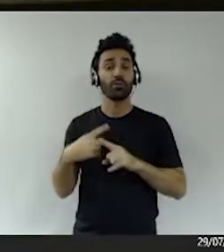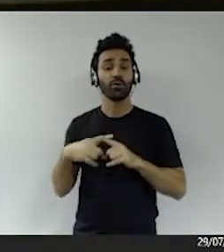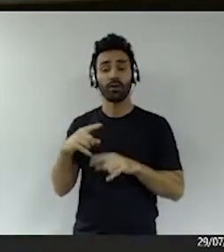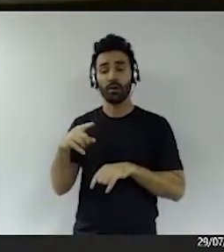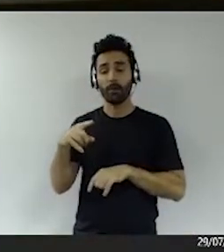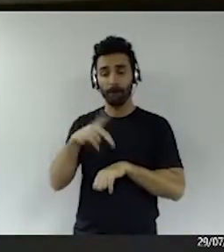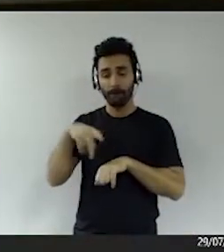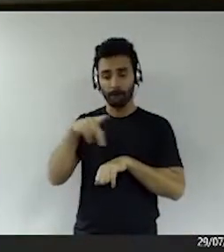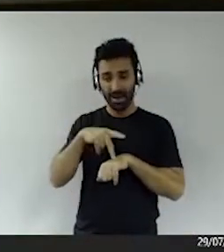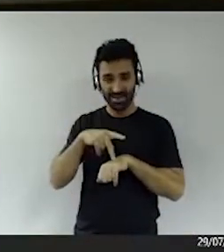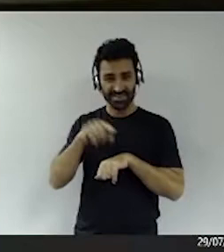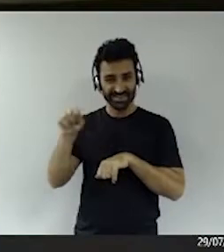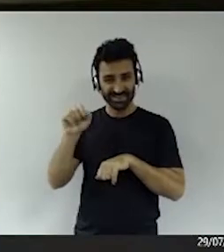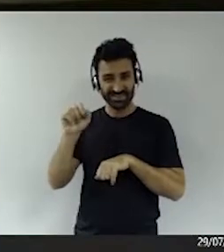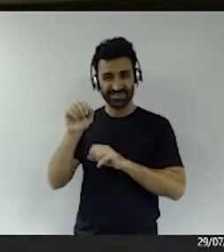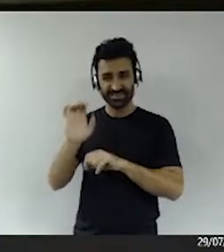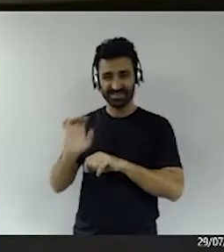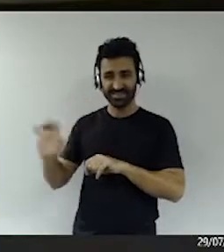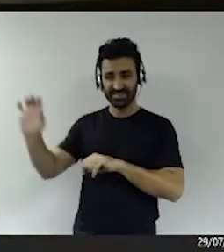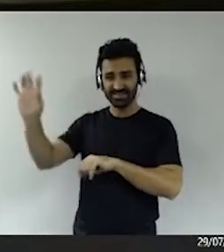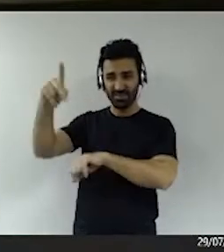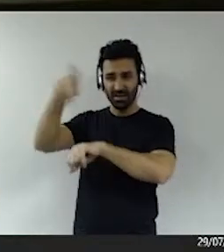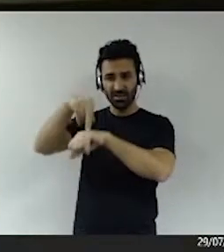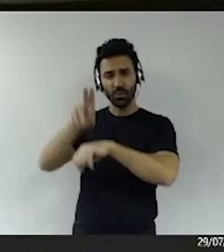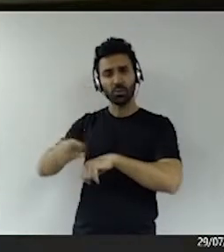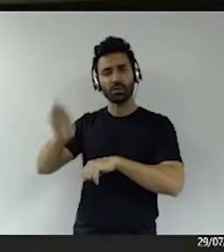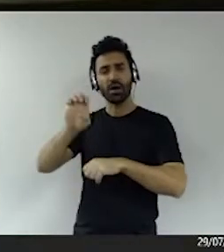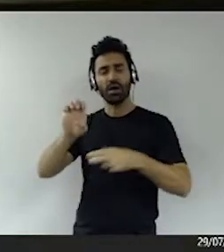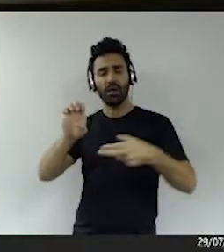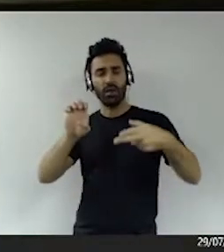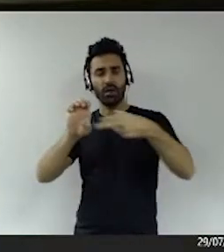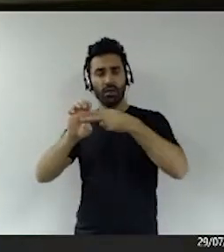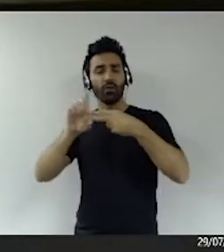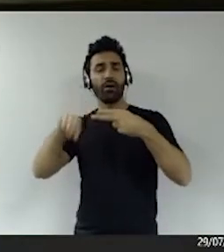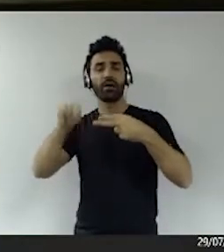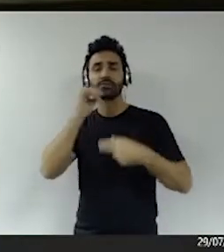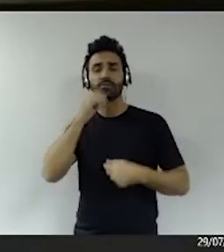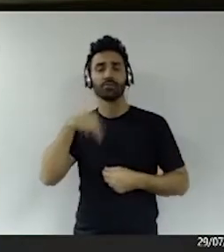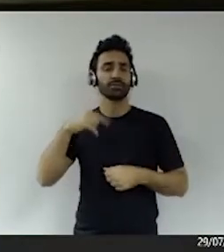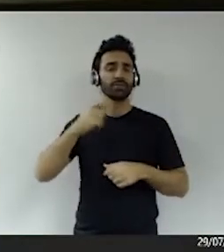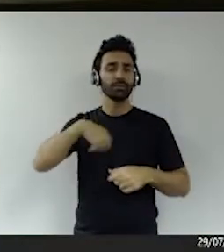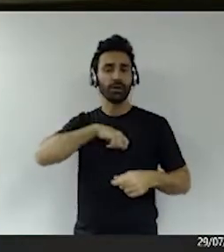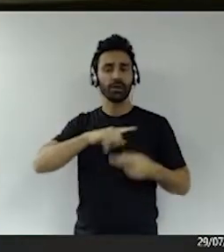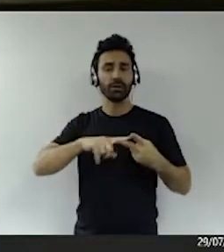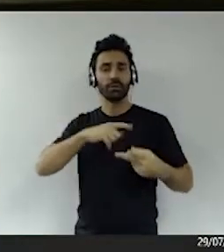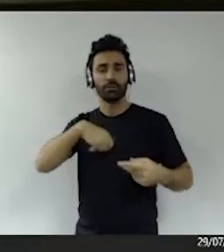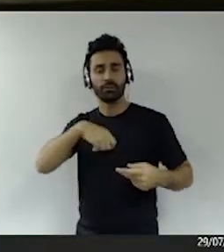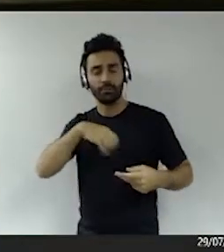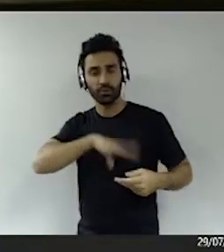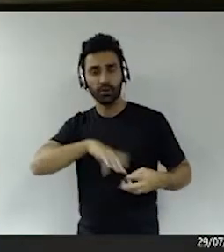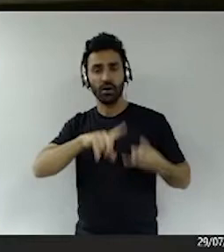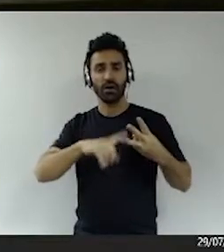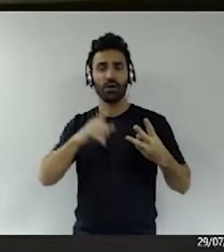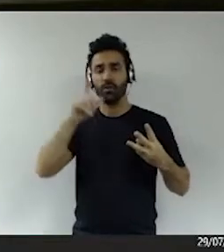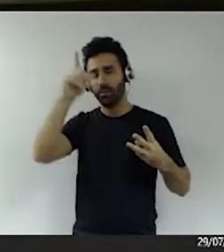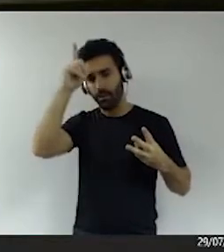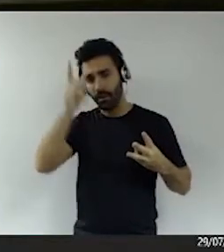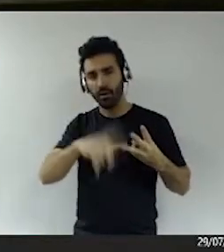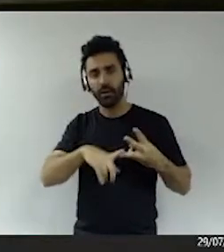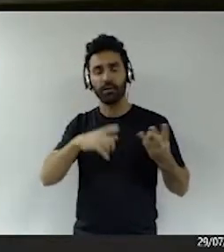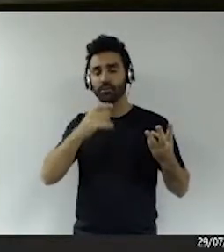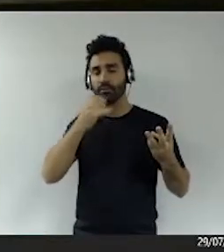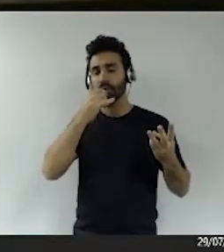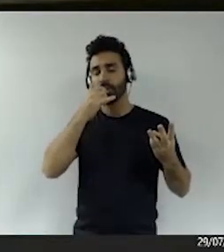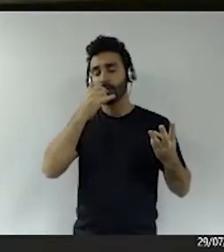que compõem a zona do euro, Espanha, Portugal, França, Alemanha, Bélgica, eles